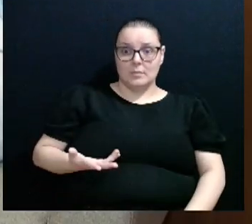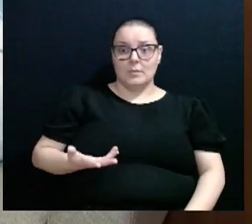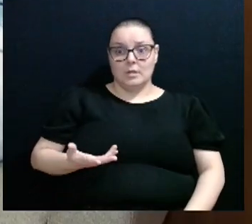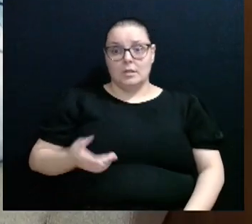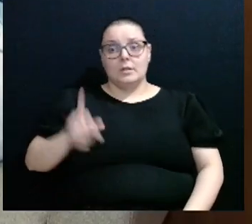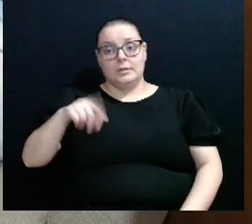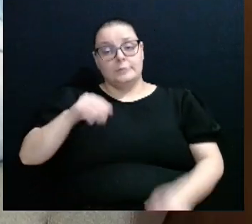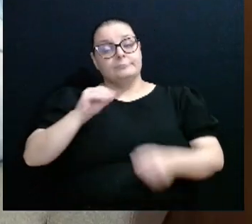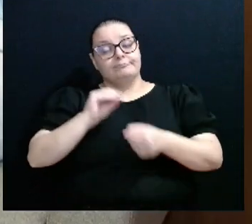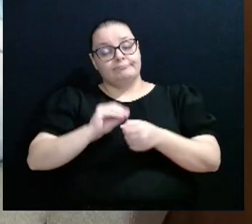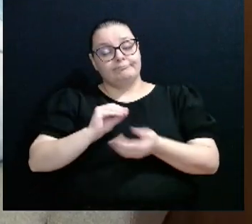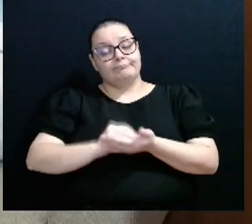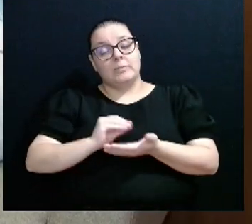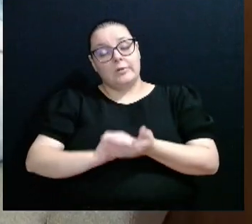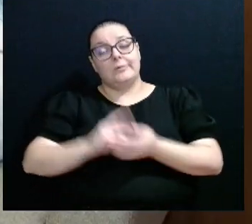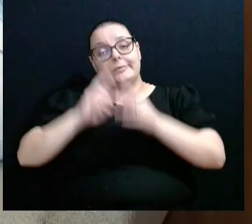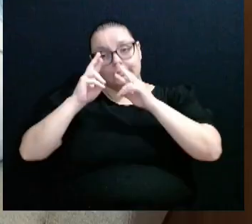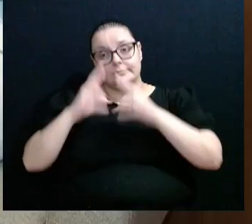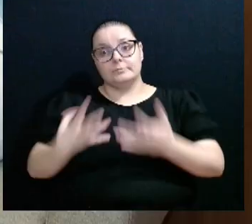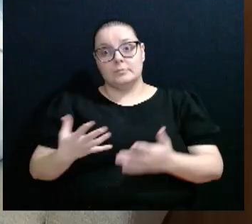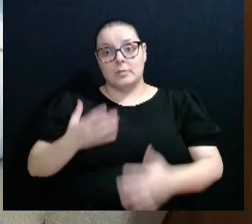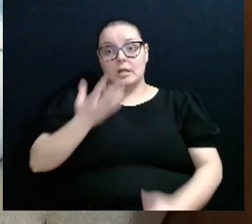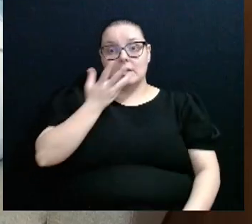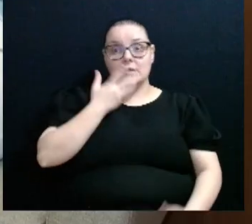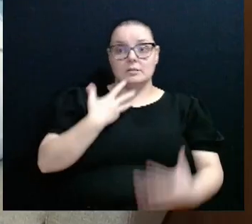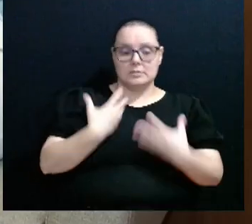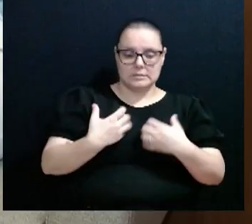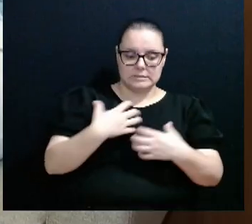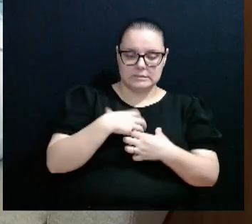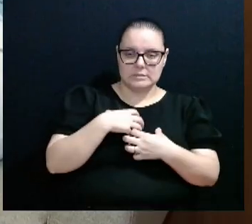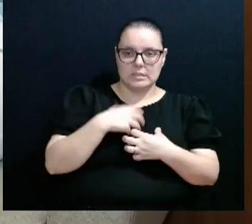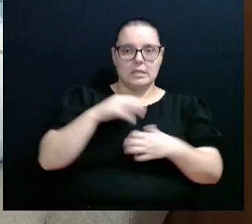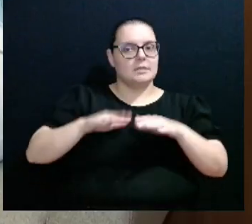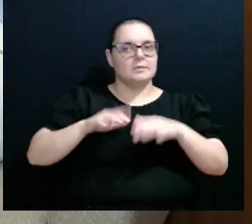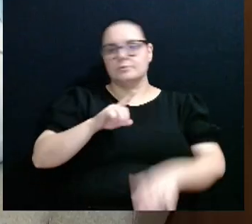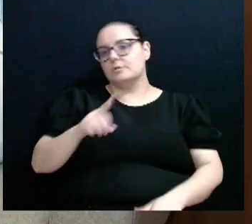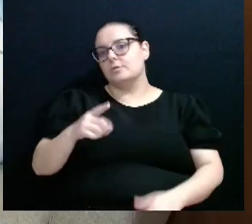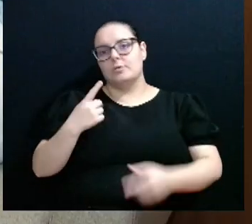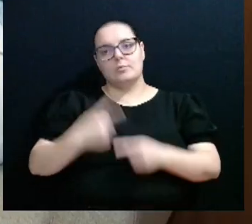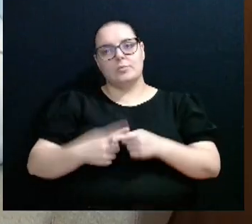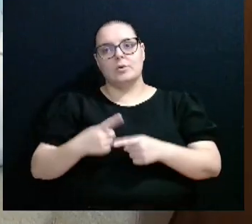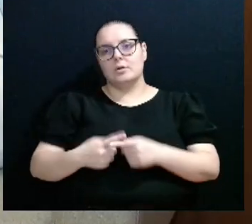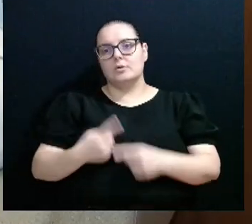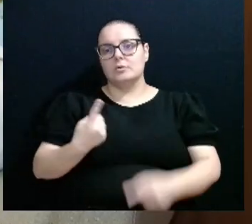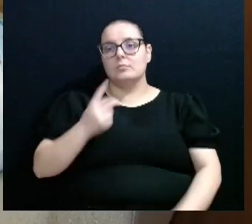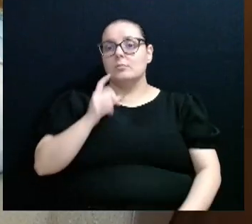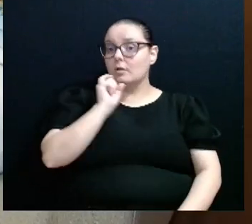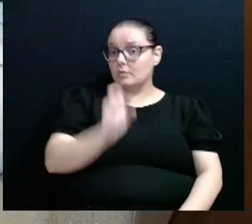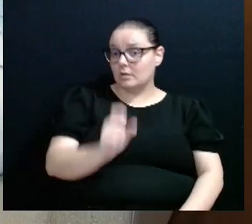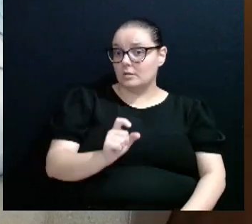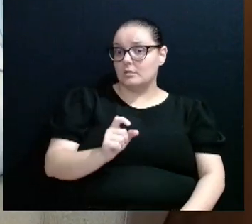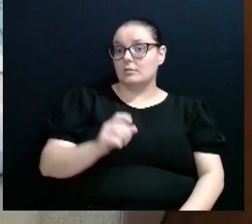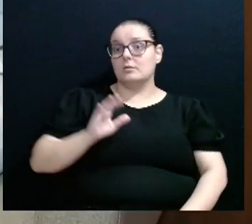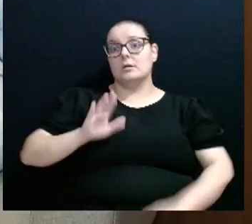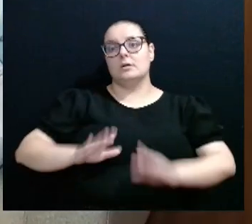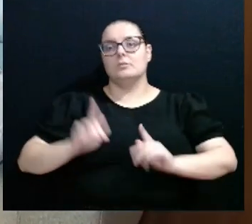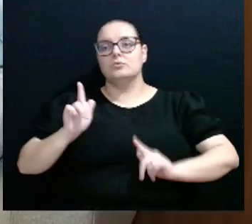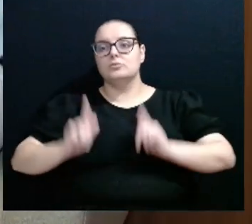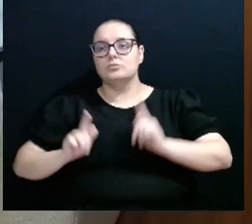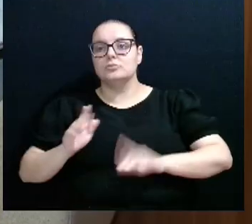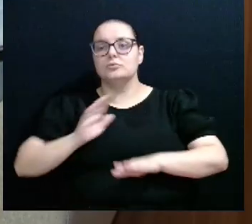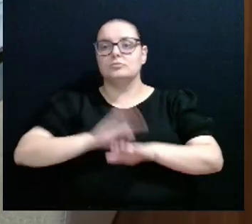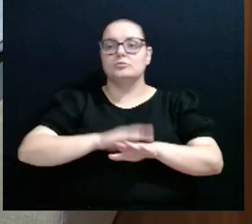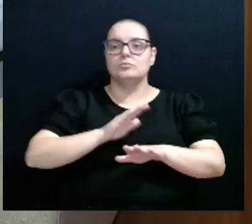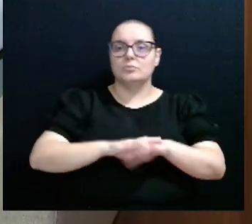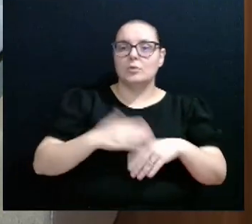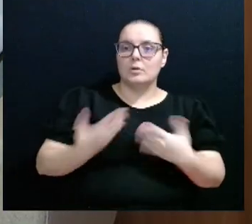com certeza. desrespeitada, ela nem sempre vai ser só por causa de uma fala, mas às vezes de um gesto, de uma ação do professor,